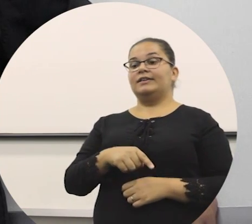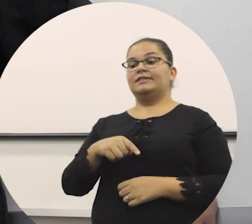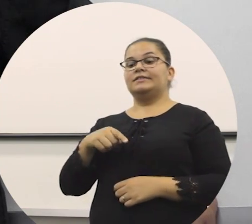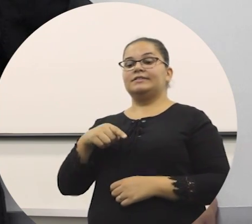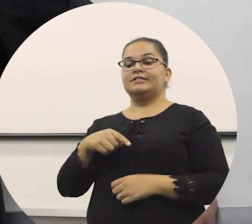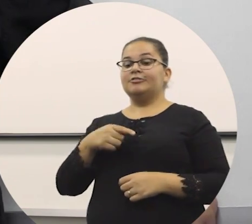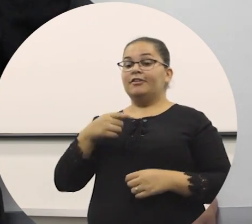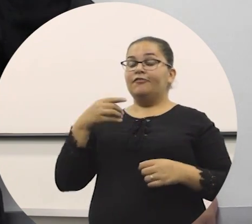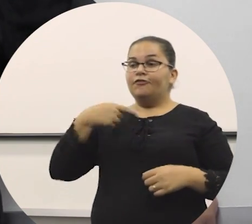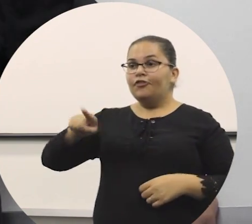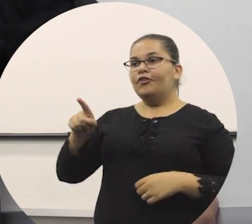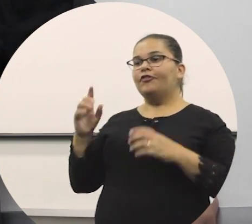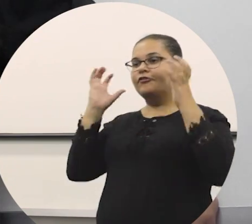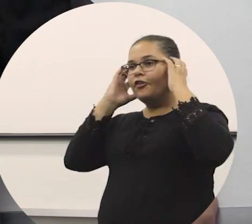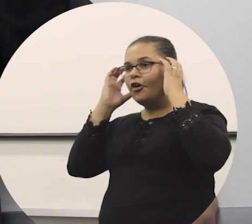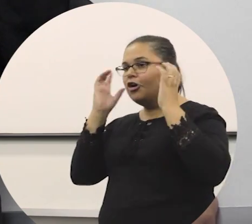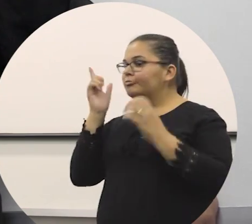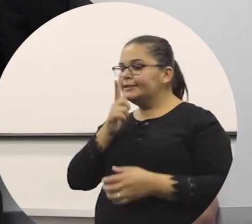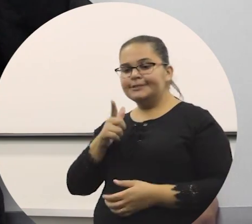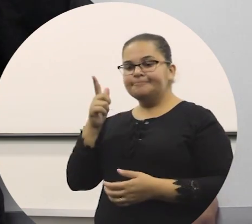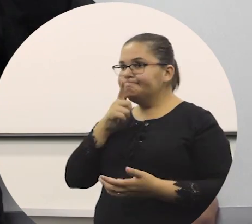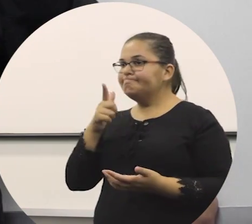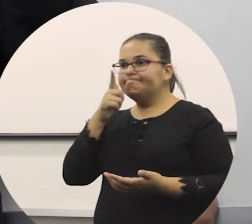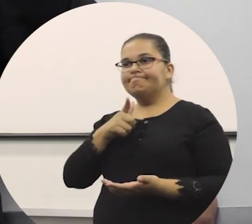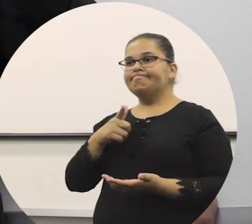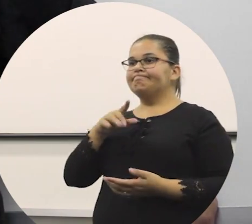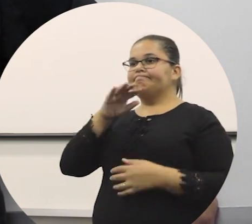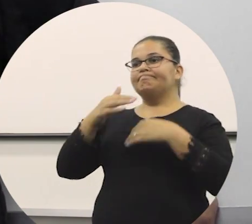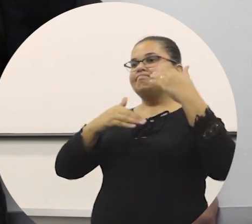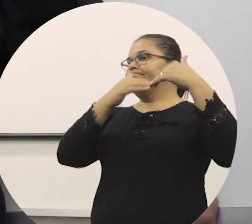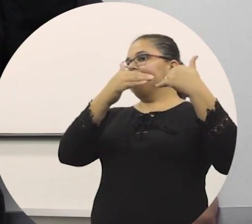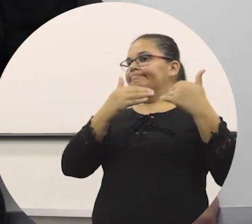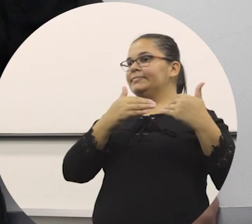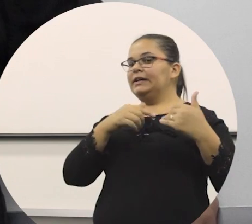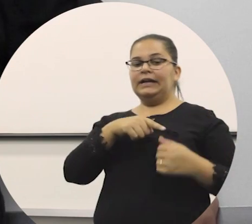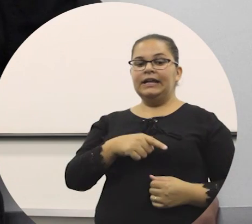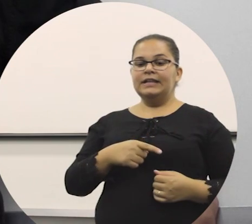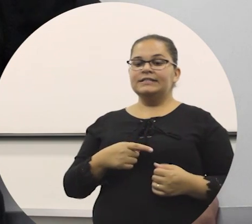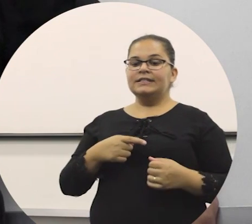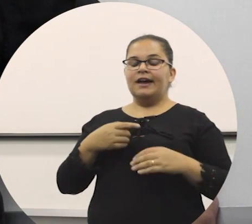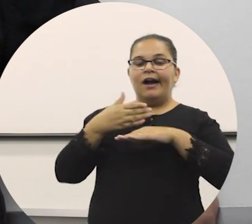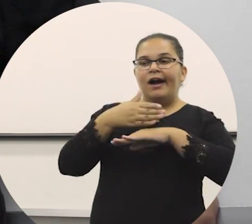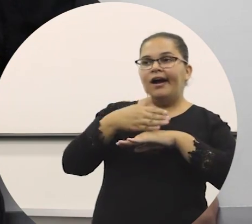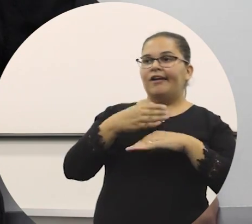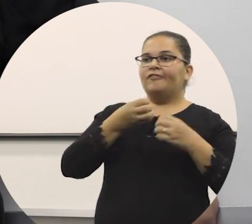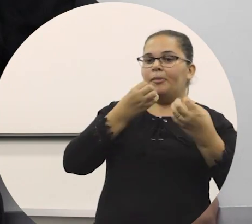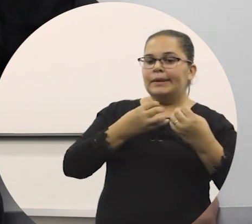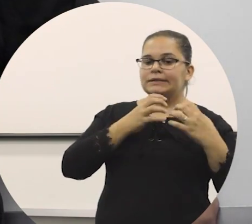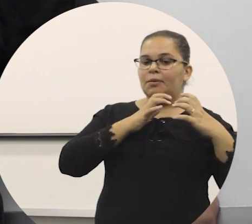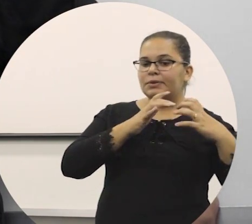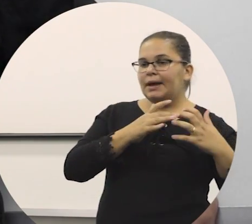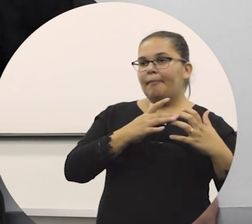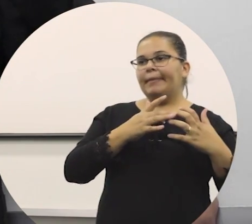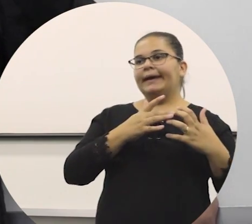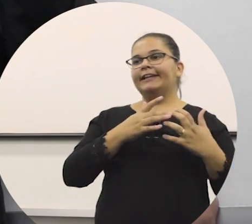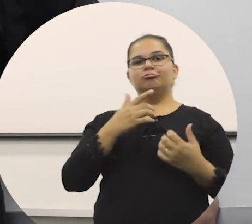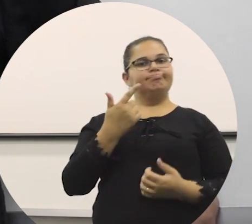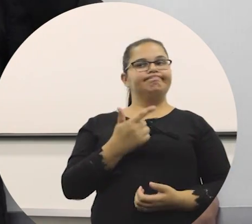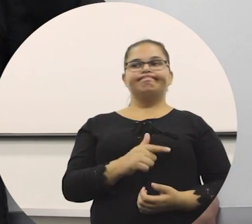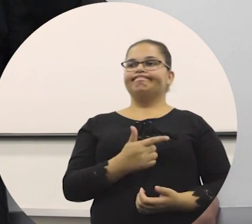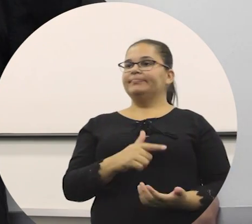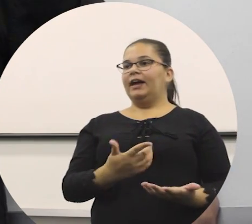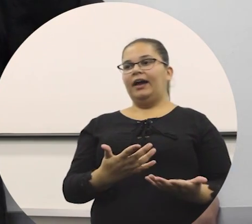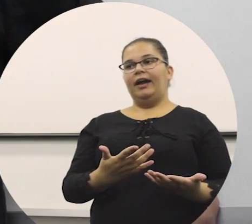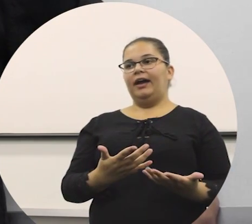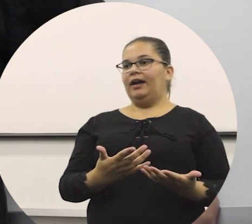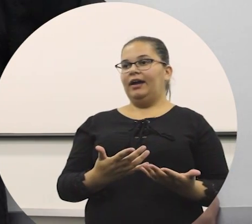não desenvolveram, eles vão ser muito piores, porque eles não têm nem acesso à informação, eles não processam a informação adequadamente, eles